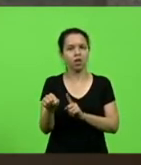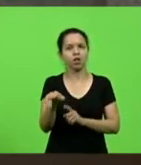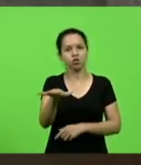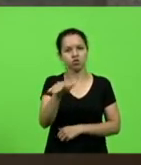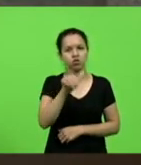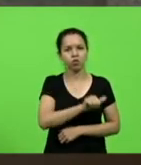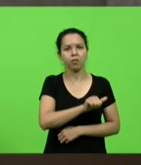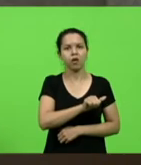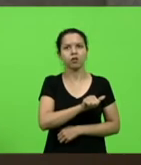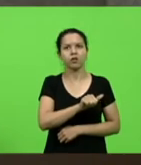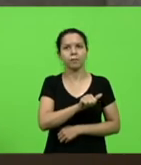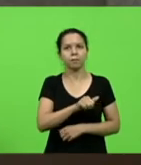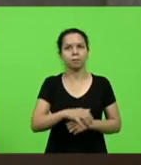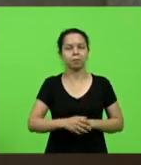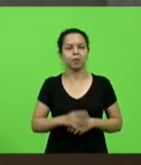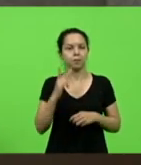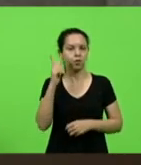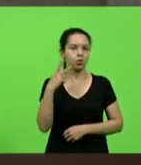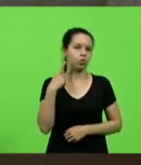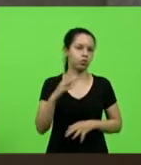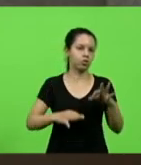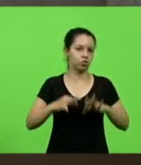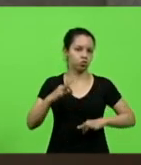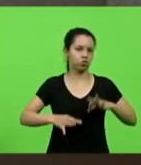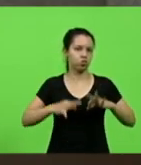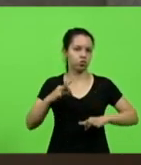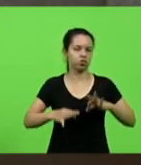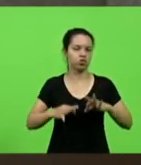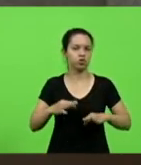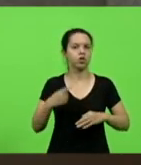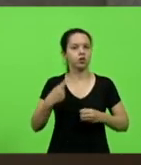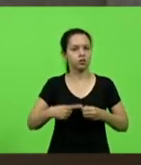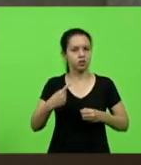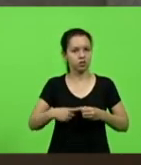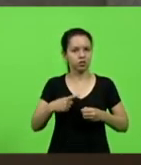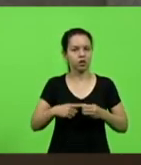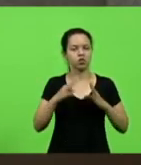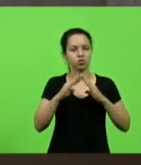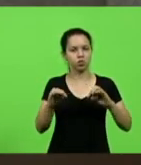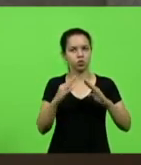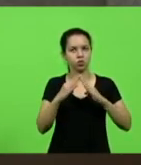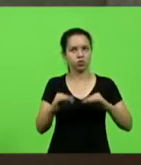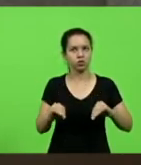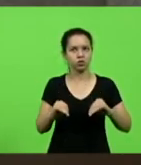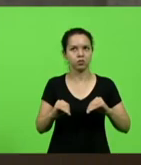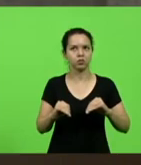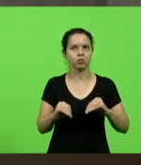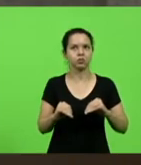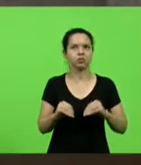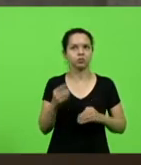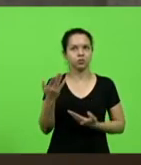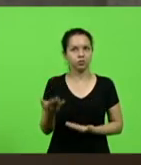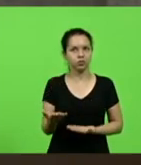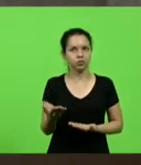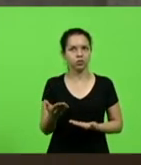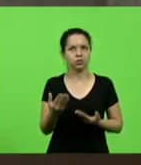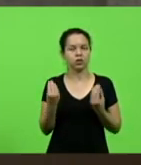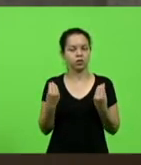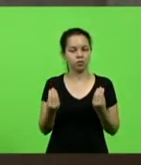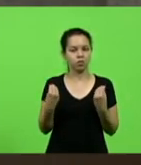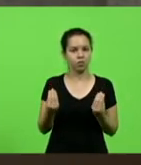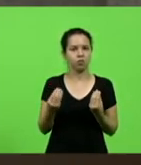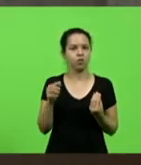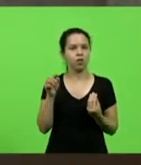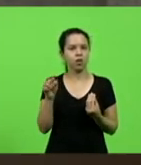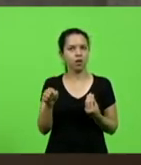perante a promotoria de justiça lá na nossa cidade de Brusque. E aquela senhora, pasmem, ela estava